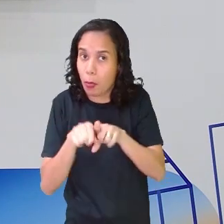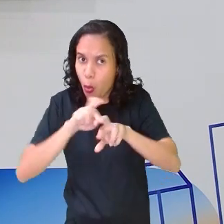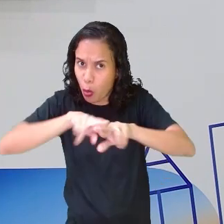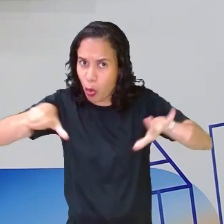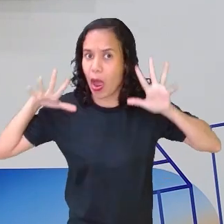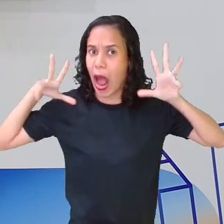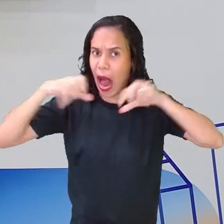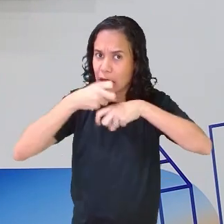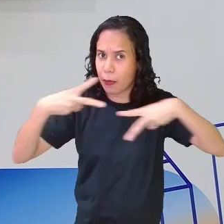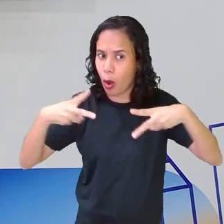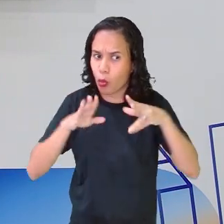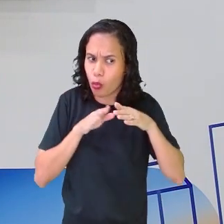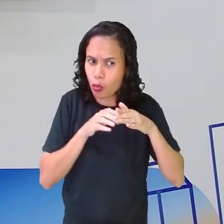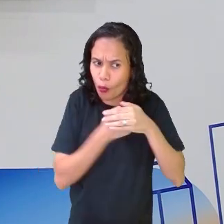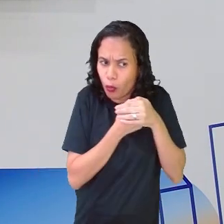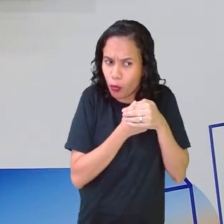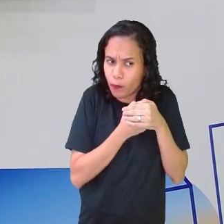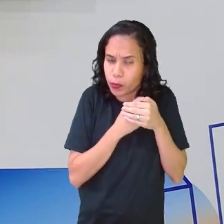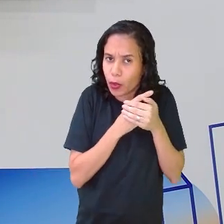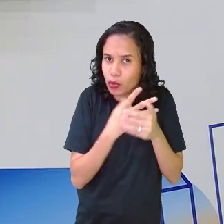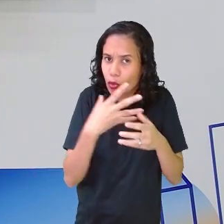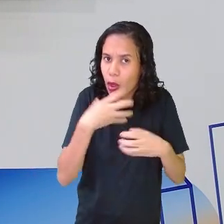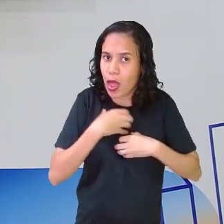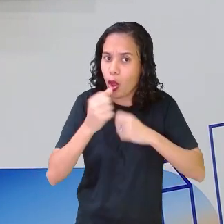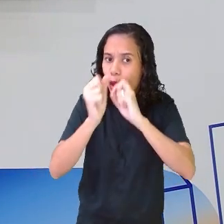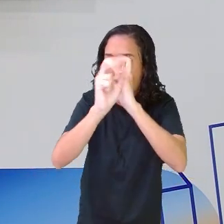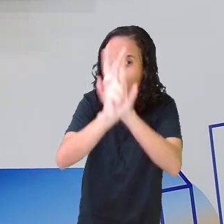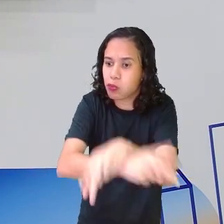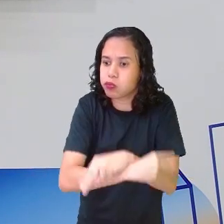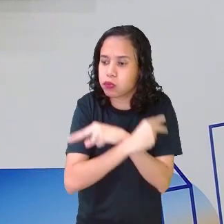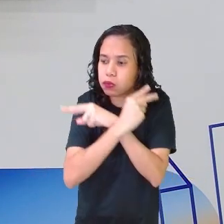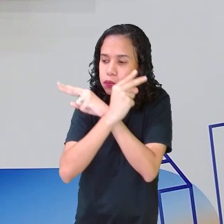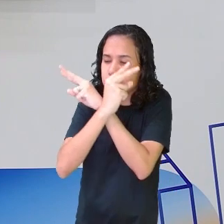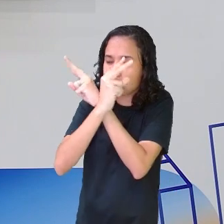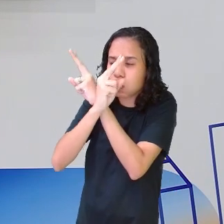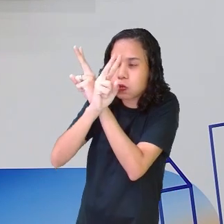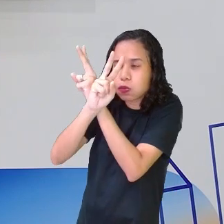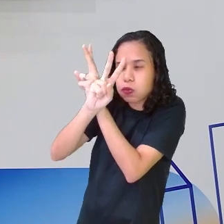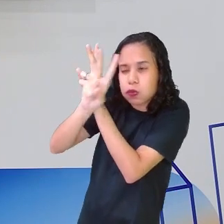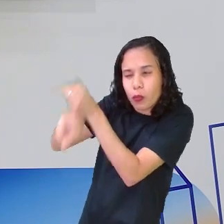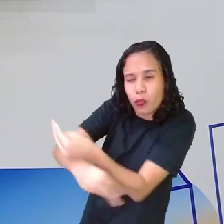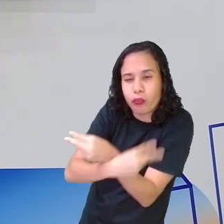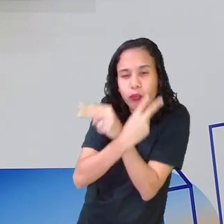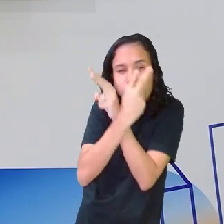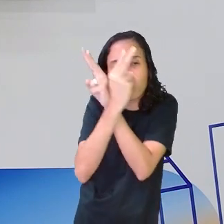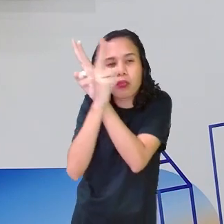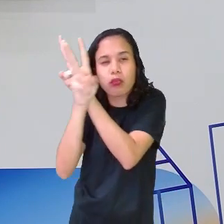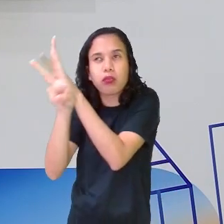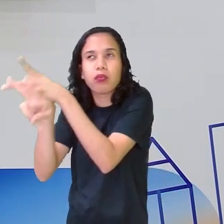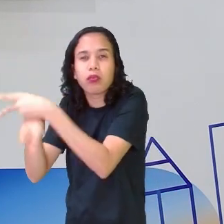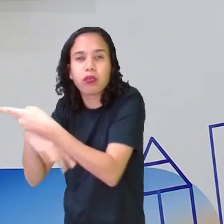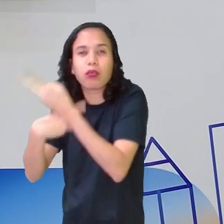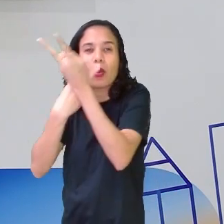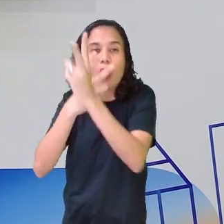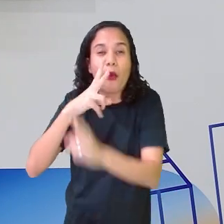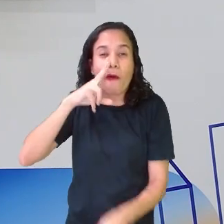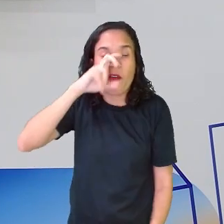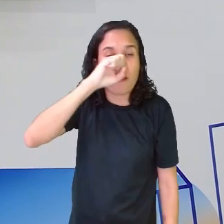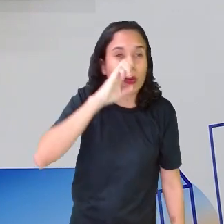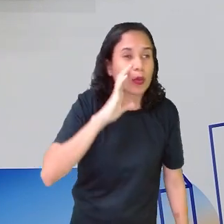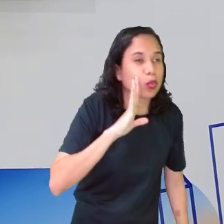bichinho. Fica só aquele vento soprando e aquele assovio bem